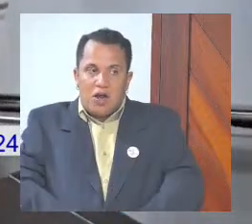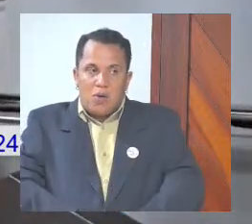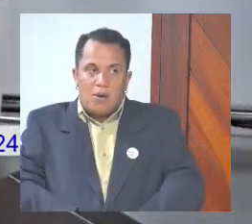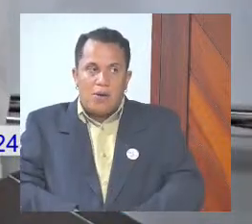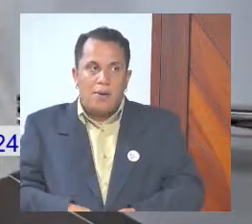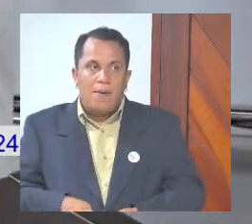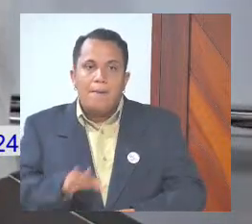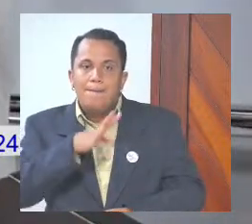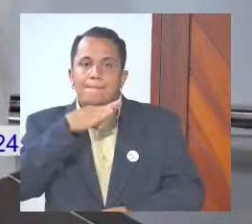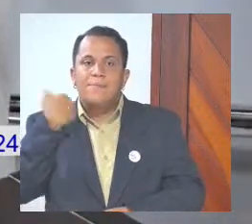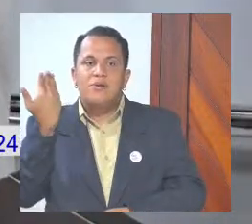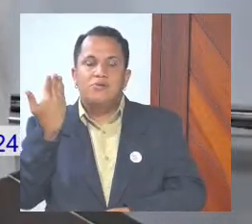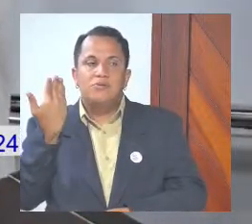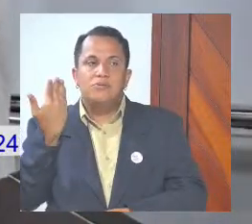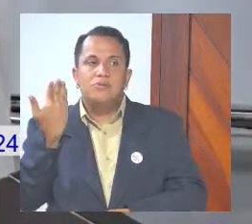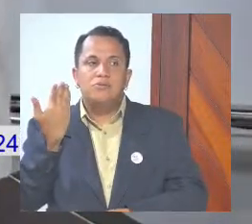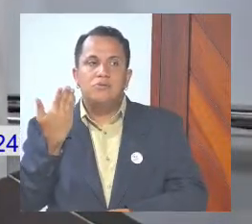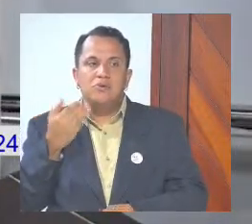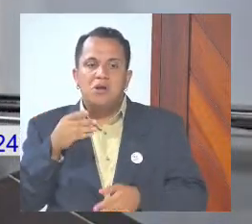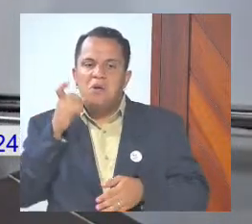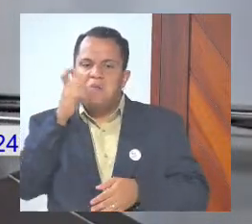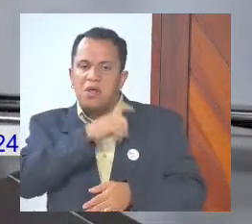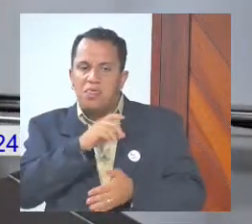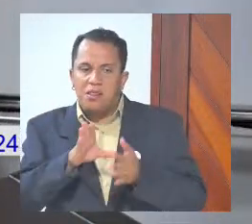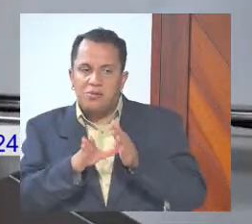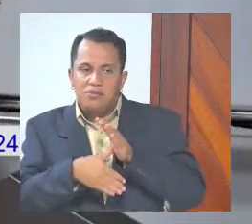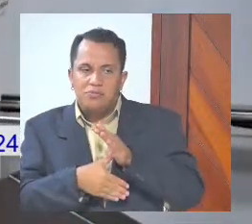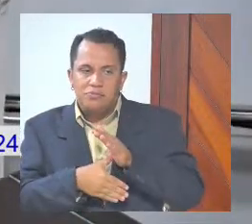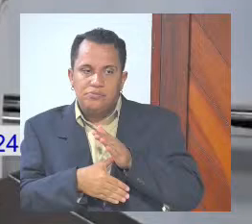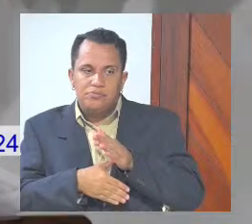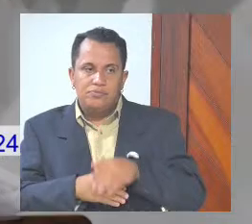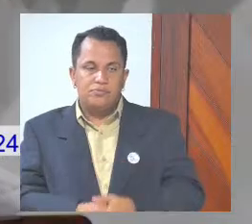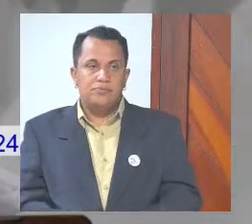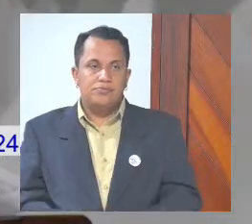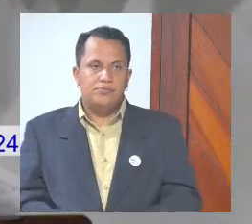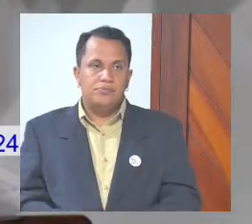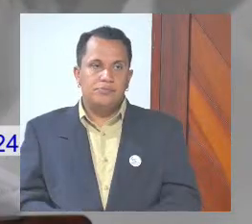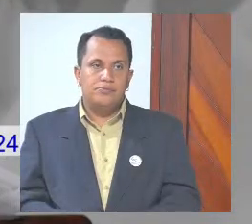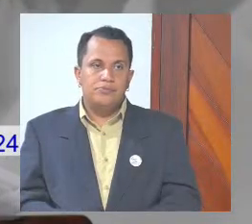um aborto, traidor do sangue